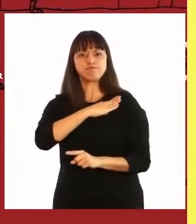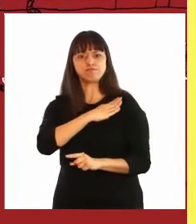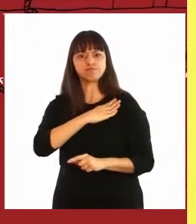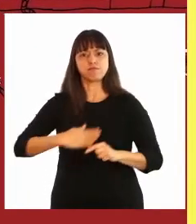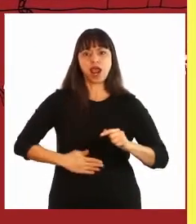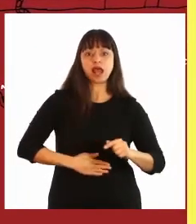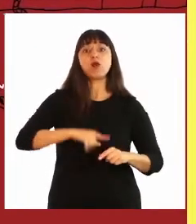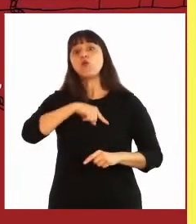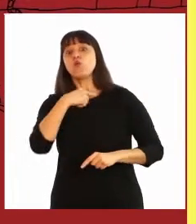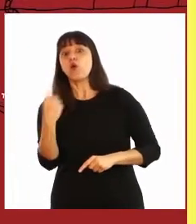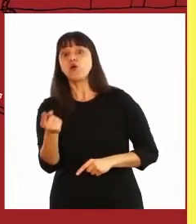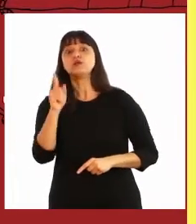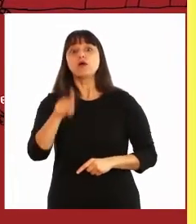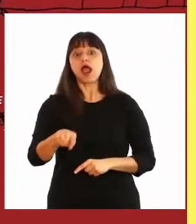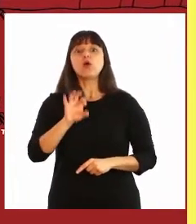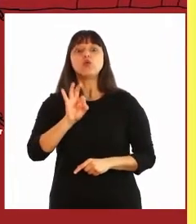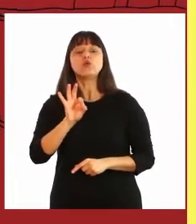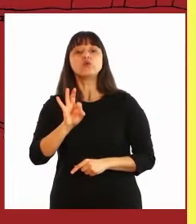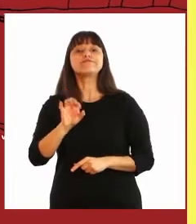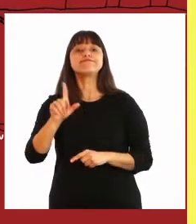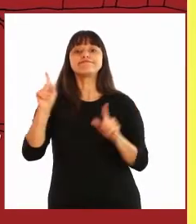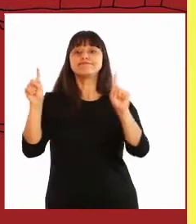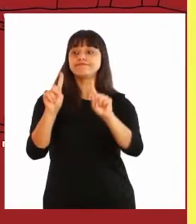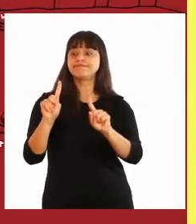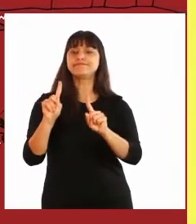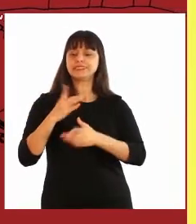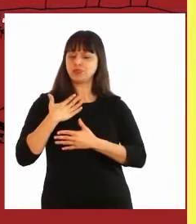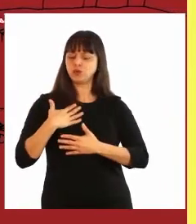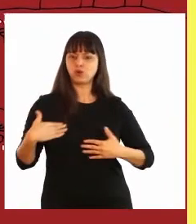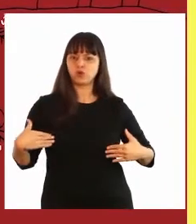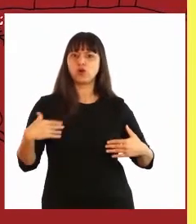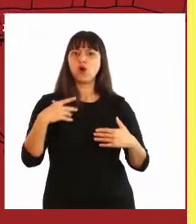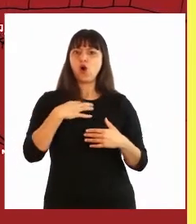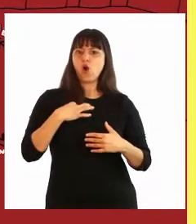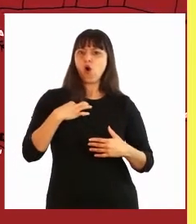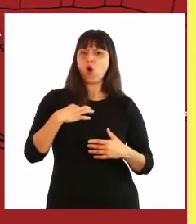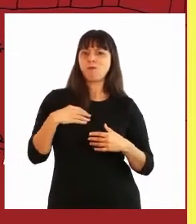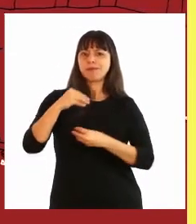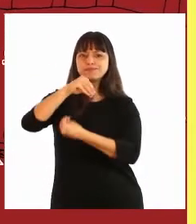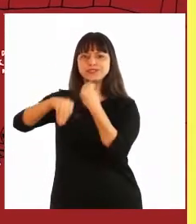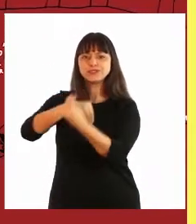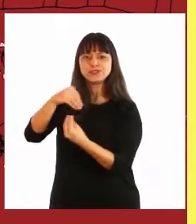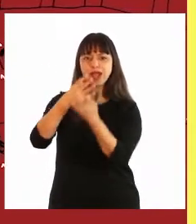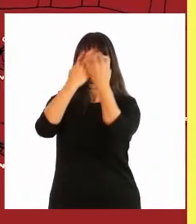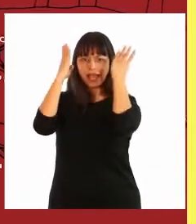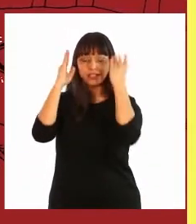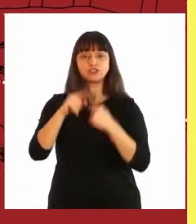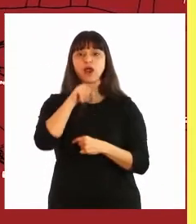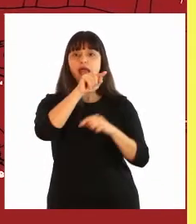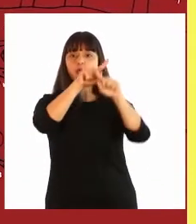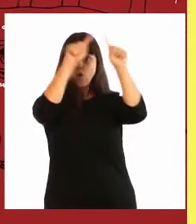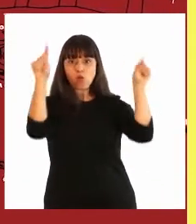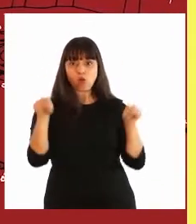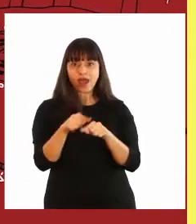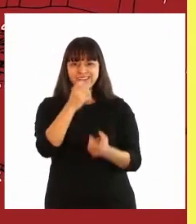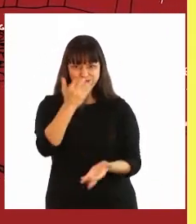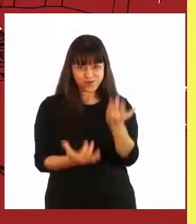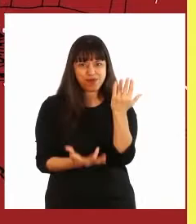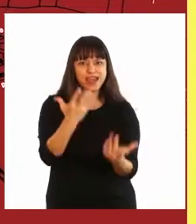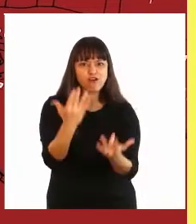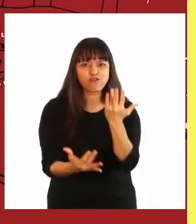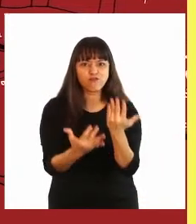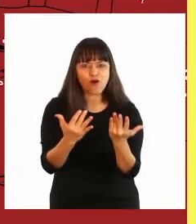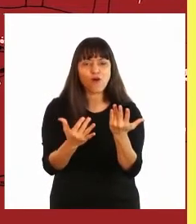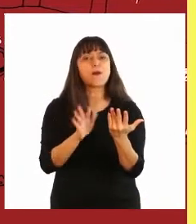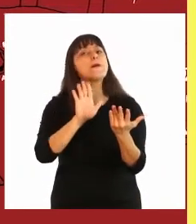Cândido Rondon. E para mim vem essa questão, né, porque esse quadro pegou fogo, né, do Cândido